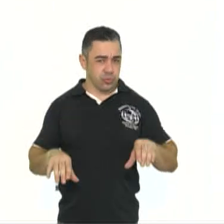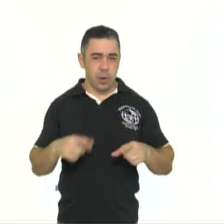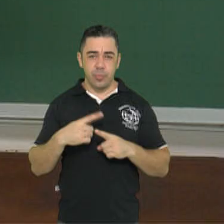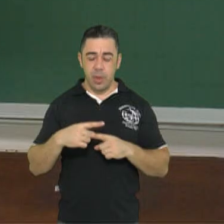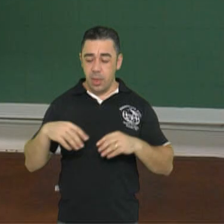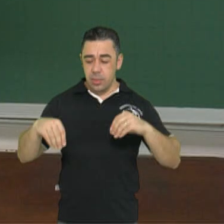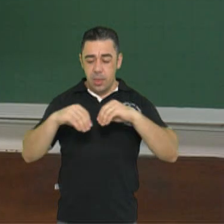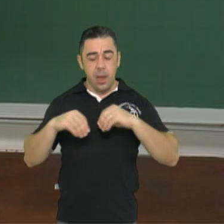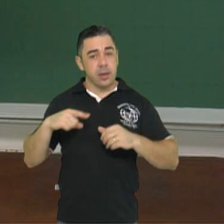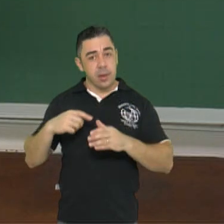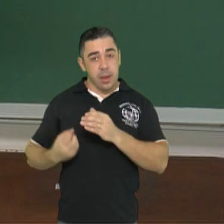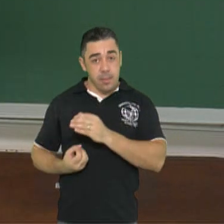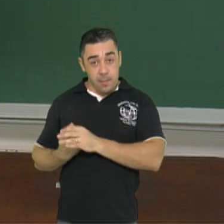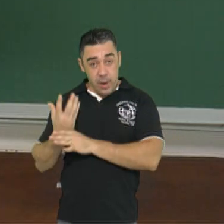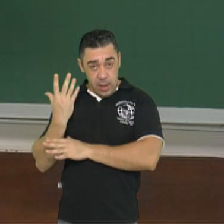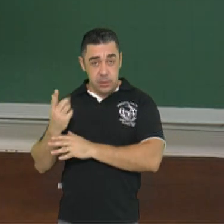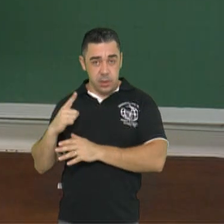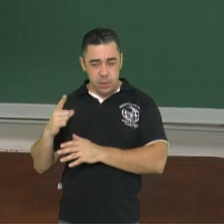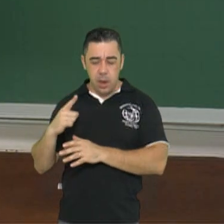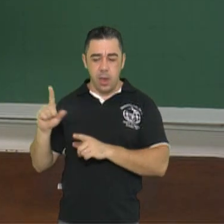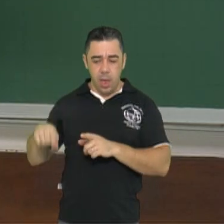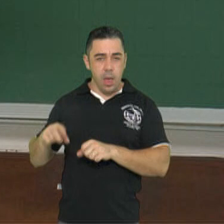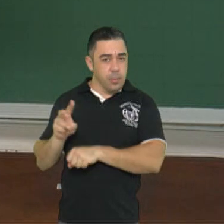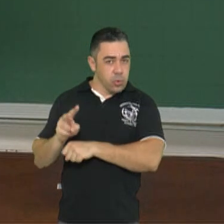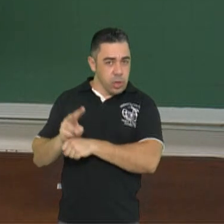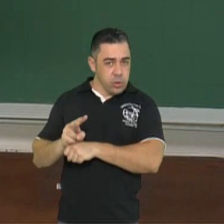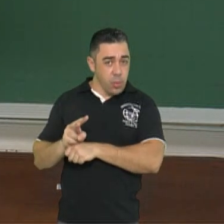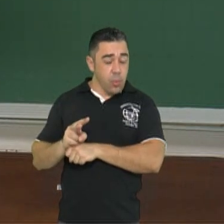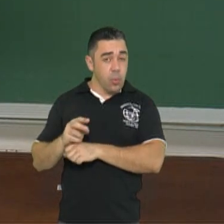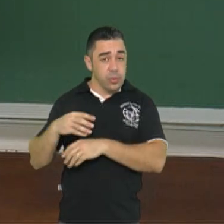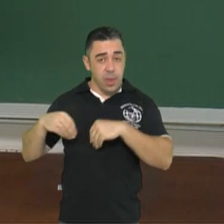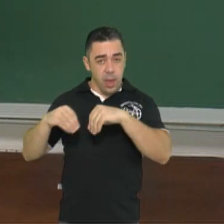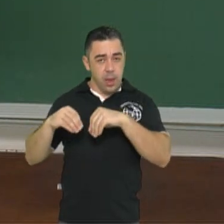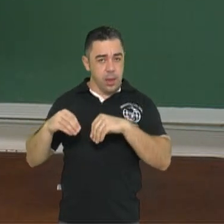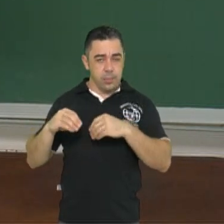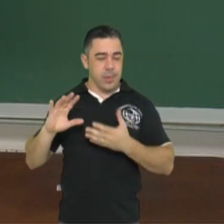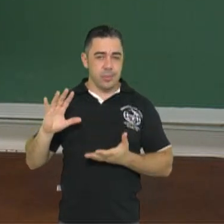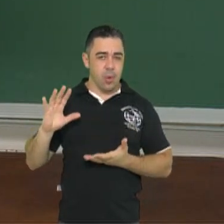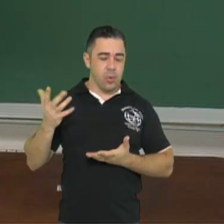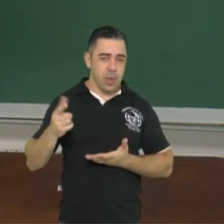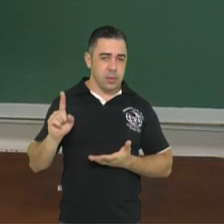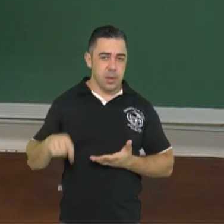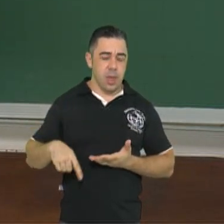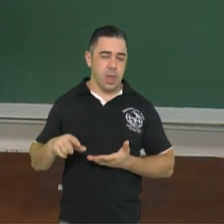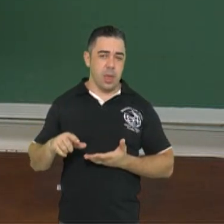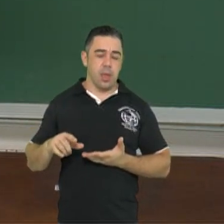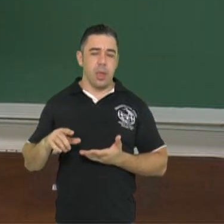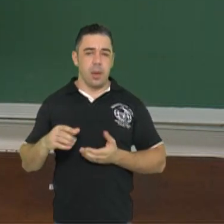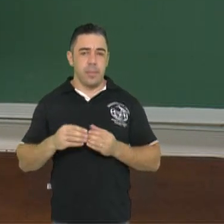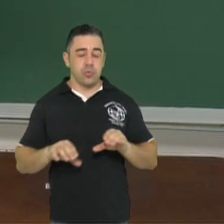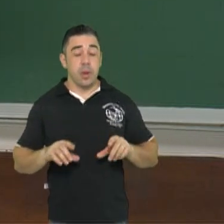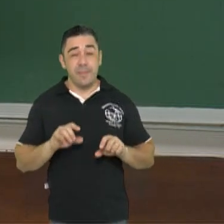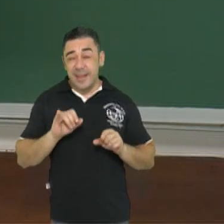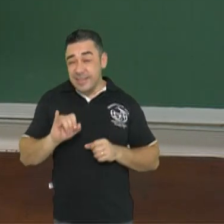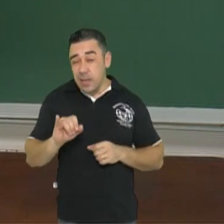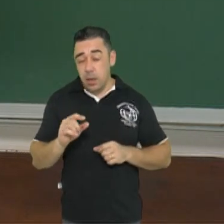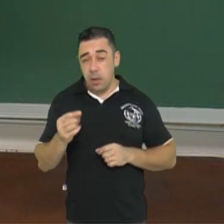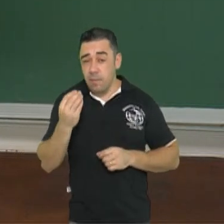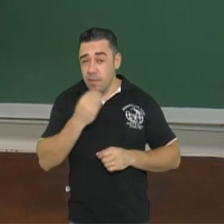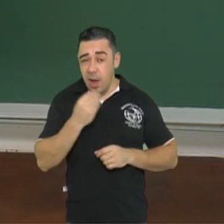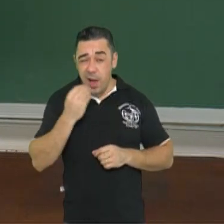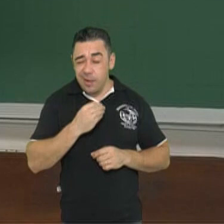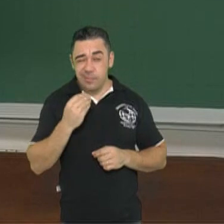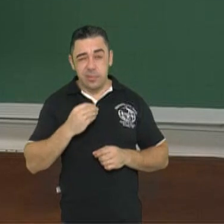solo ele tem plantas, ele tem vegetação em cima dele, ele está mais protegido. Então, isso não ocorre de forma tão grave. Agora, se está um solo